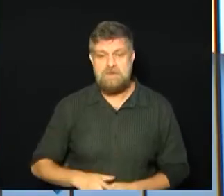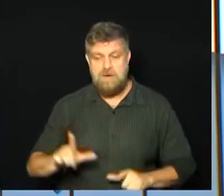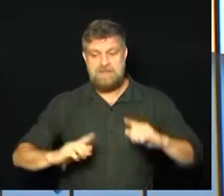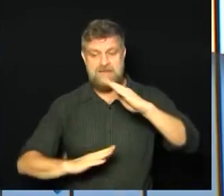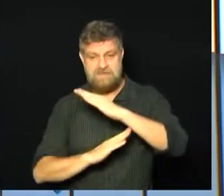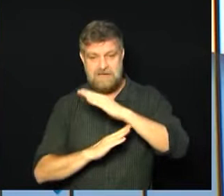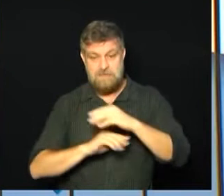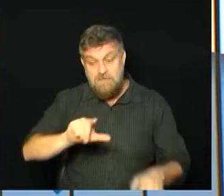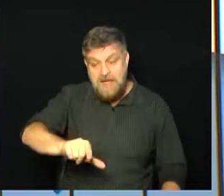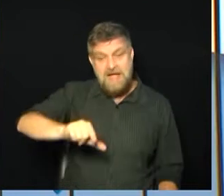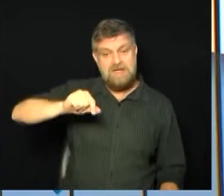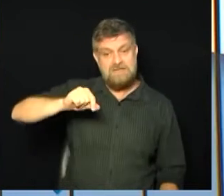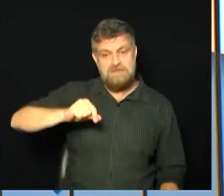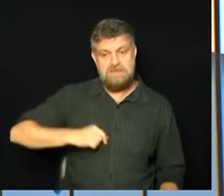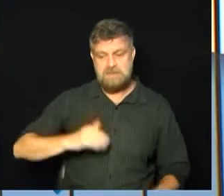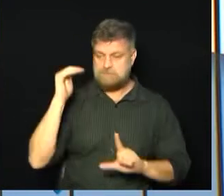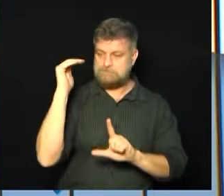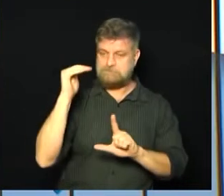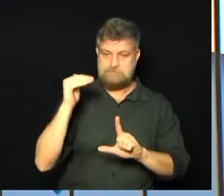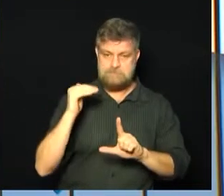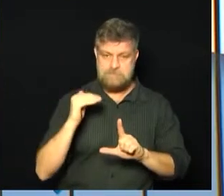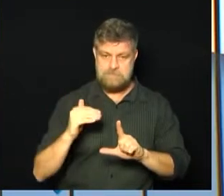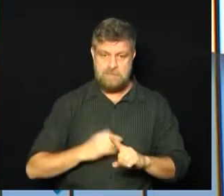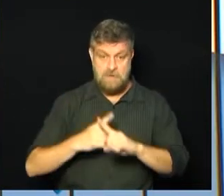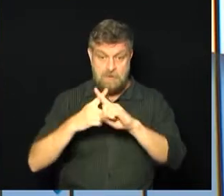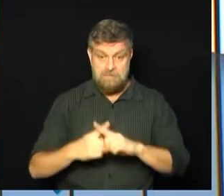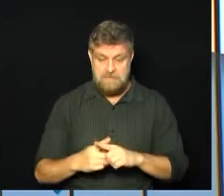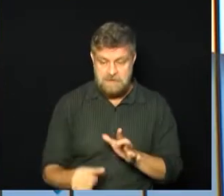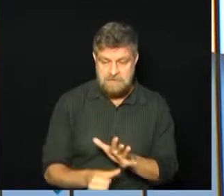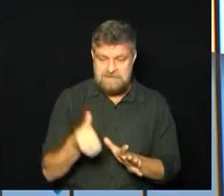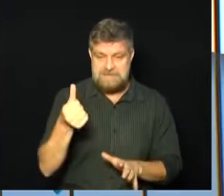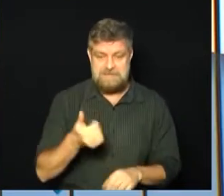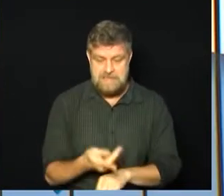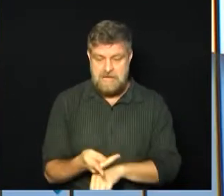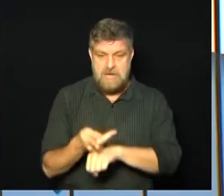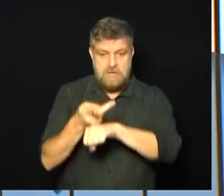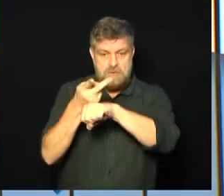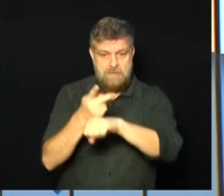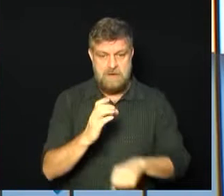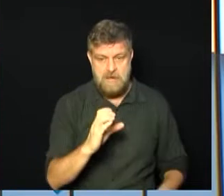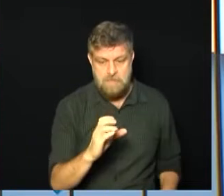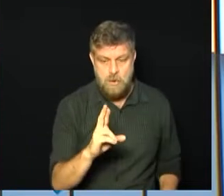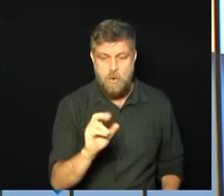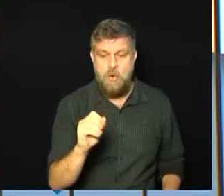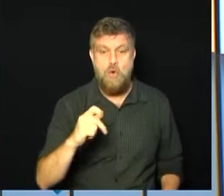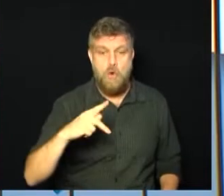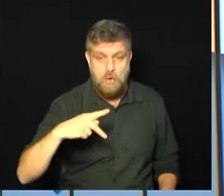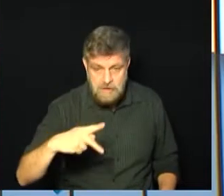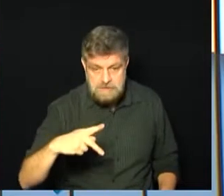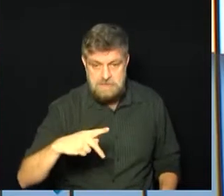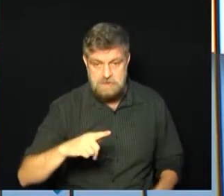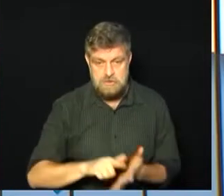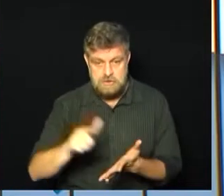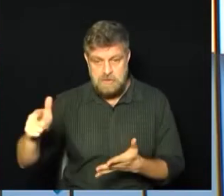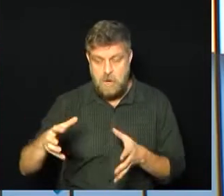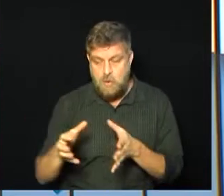Campinas foi selecionada como uma das finalistas da 6ª edição do Prêmio CROSP de Jornalismo, realizado pelo